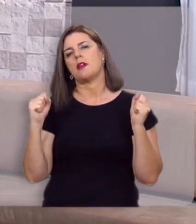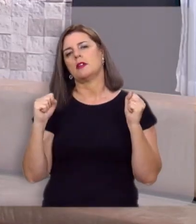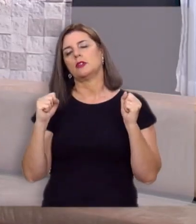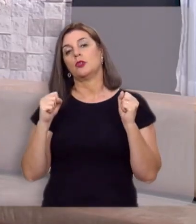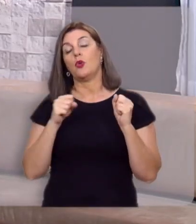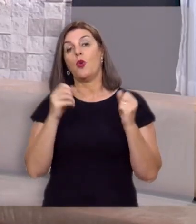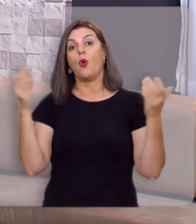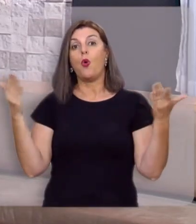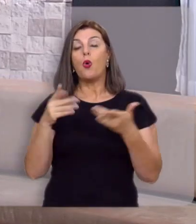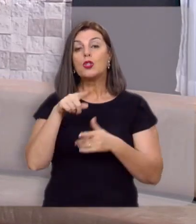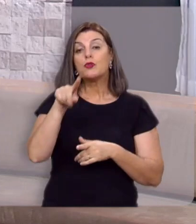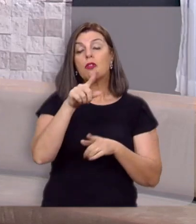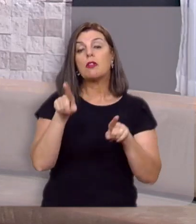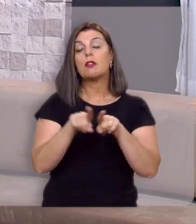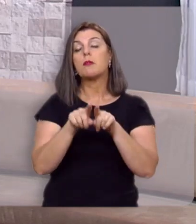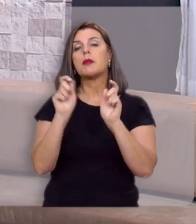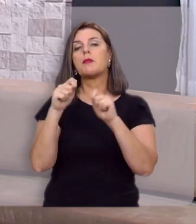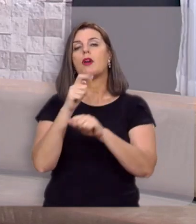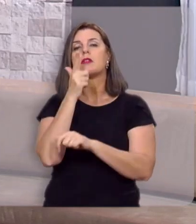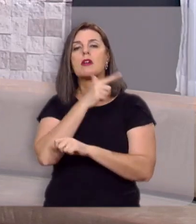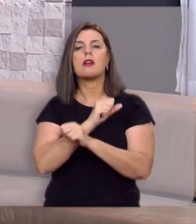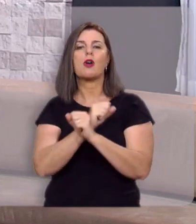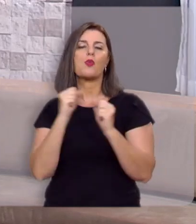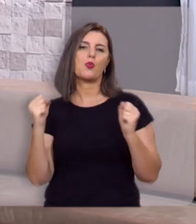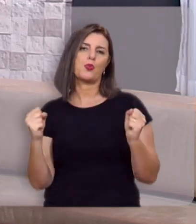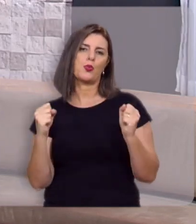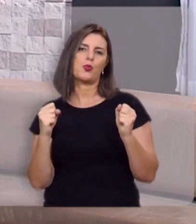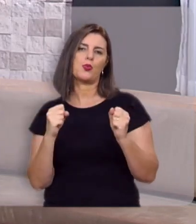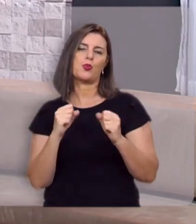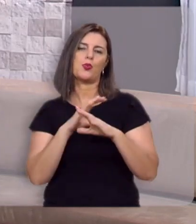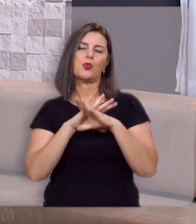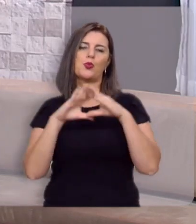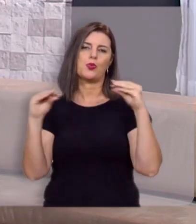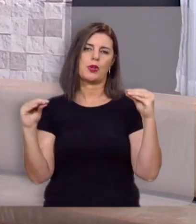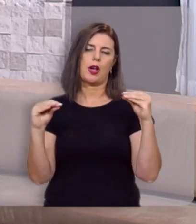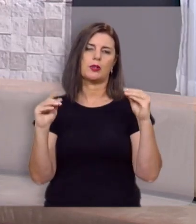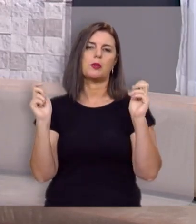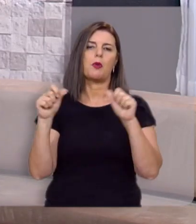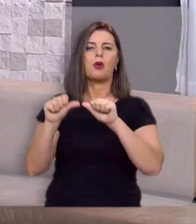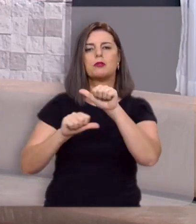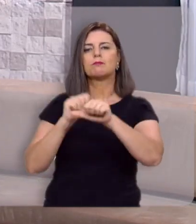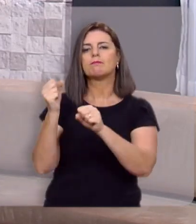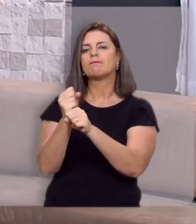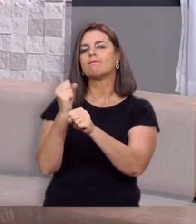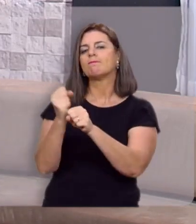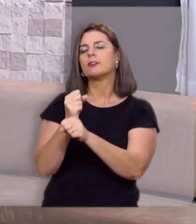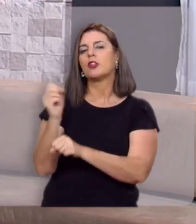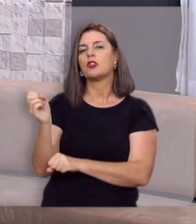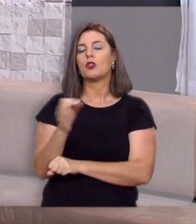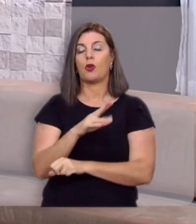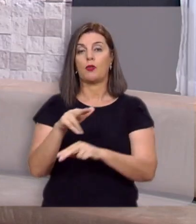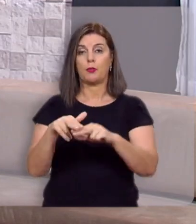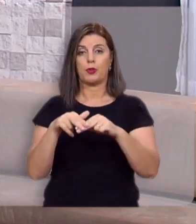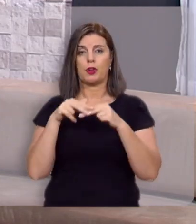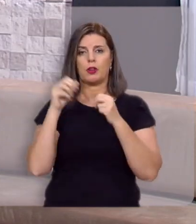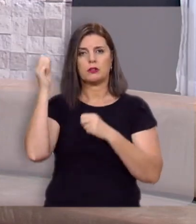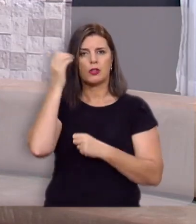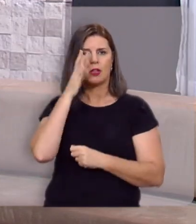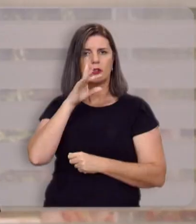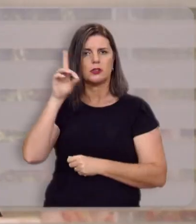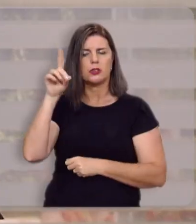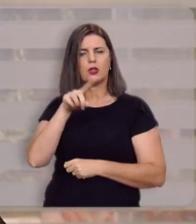liberto. Hoje também você pode ser curado. Hoje também você pode ser restaurado pela graça de